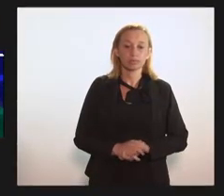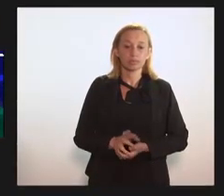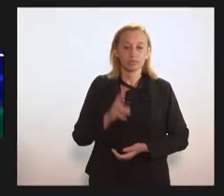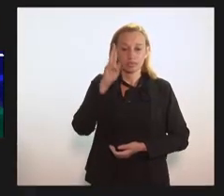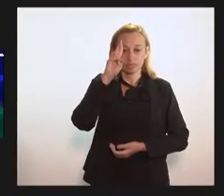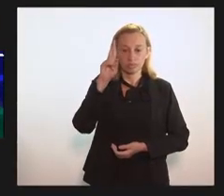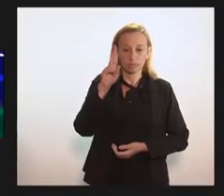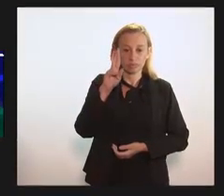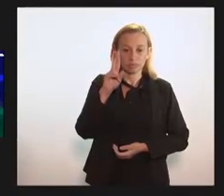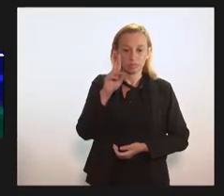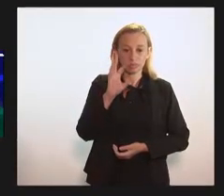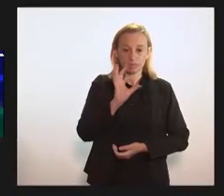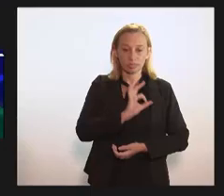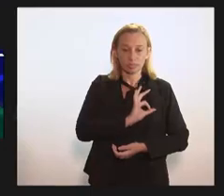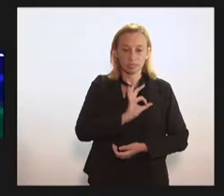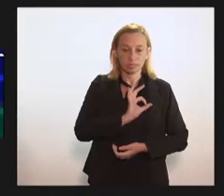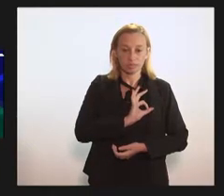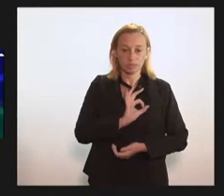subtenente